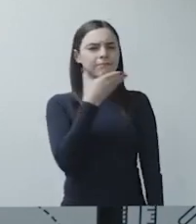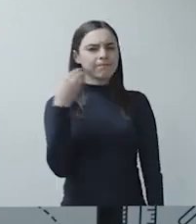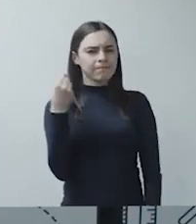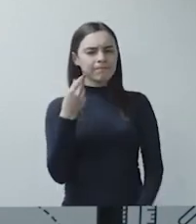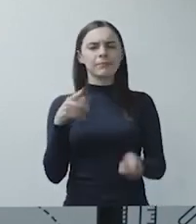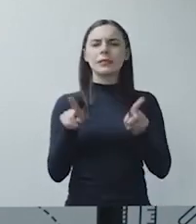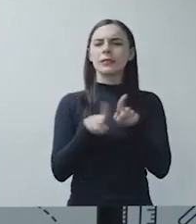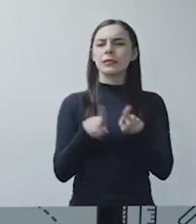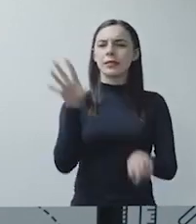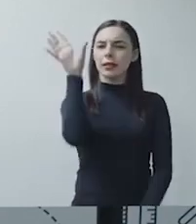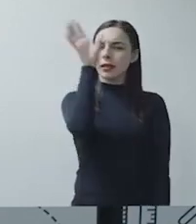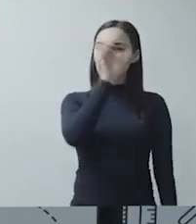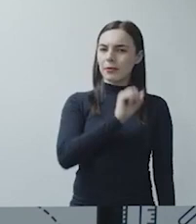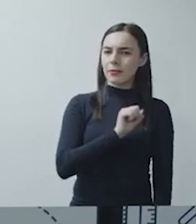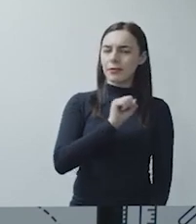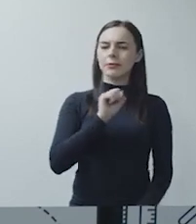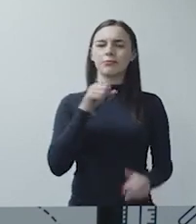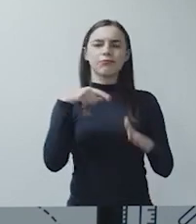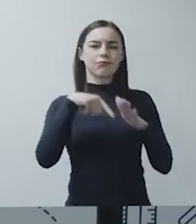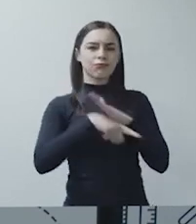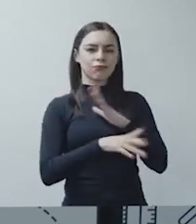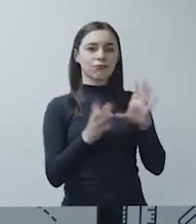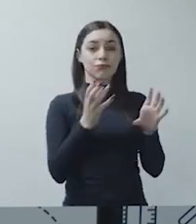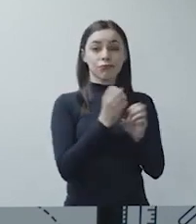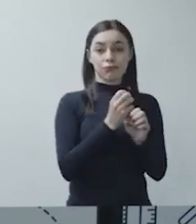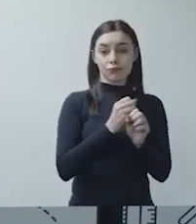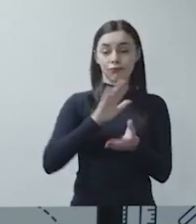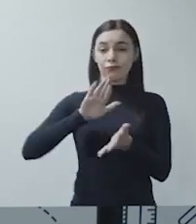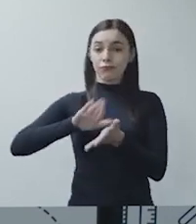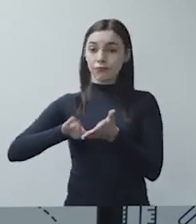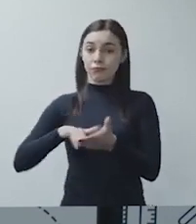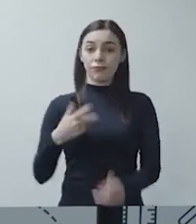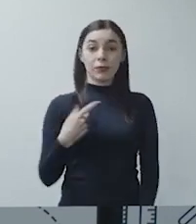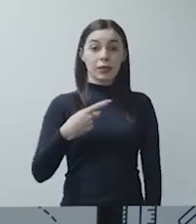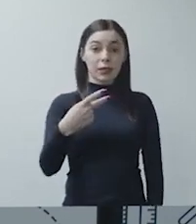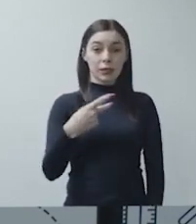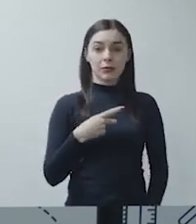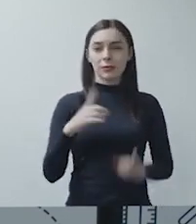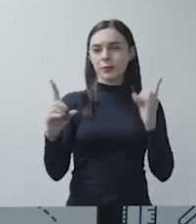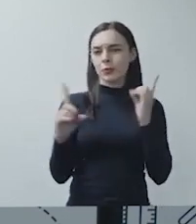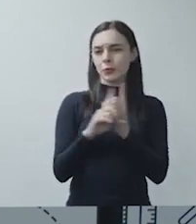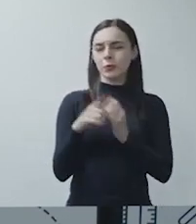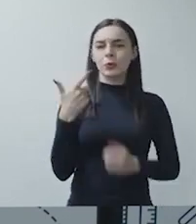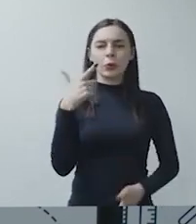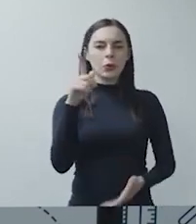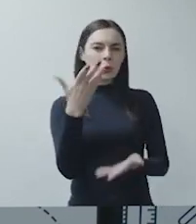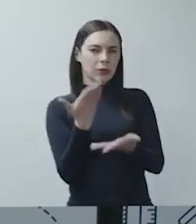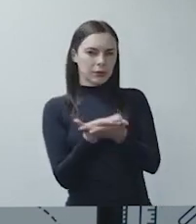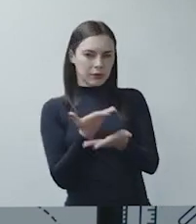tenham aprendido um pouquinho mais de adição e subtração, e a gente se encontra em outra